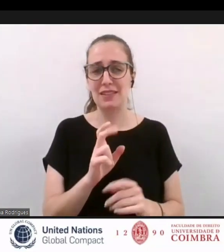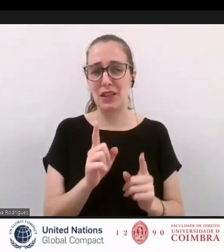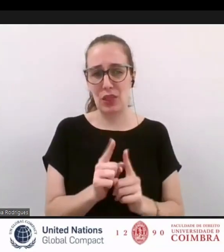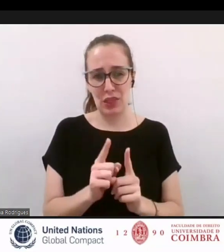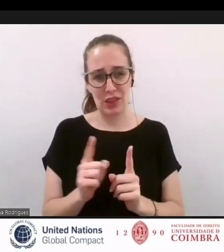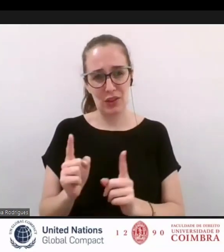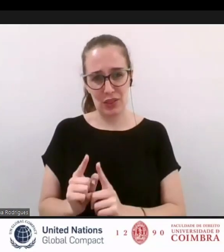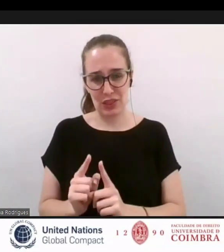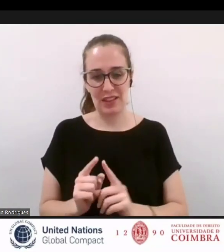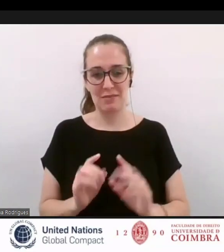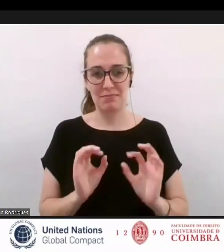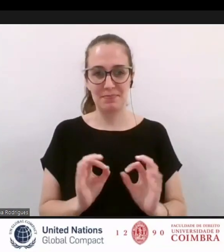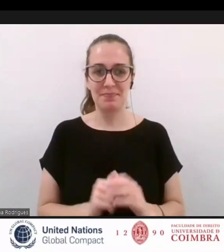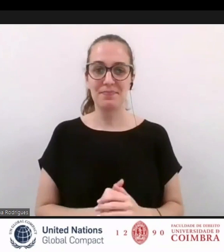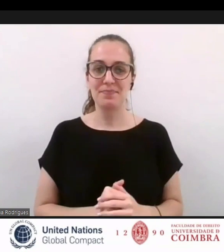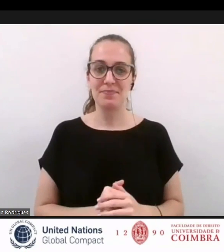um grande esforço de síntese.